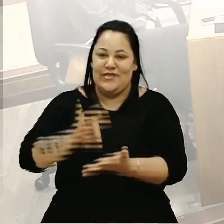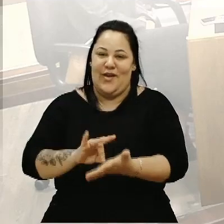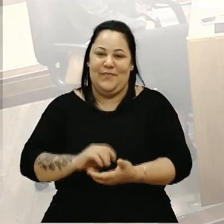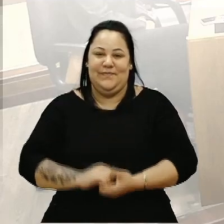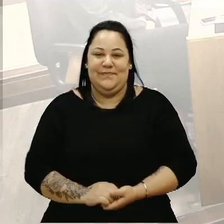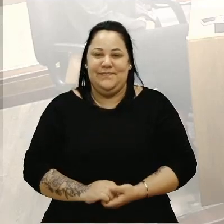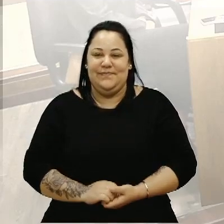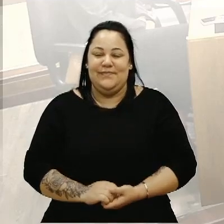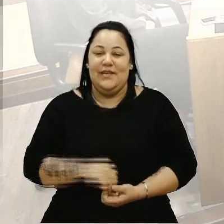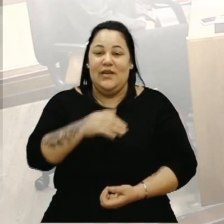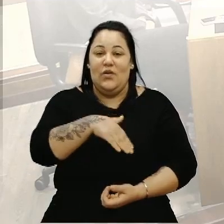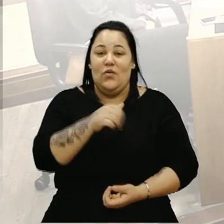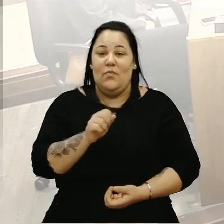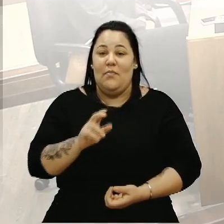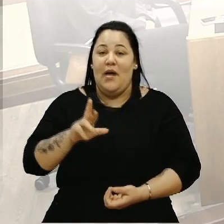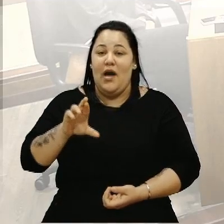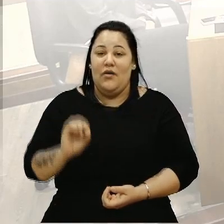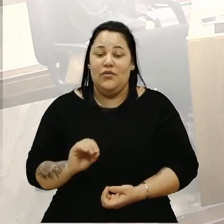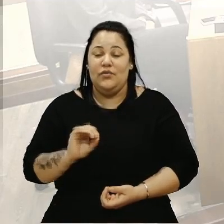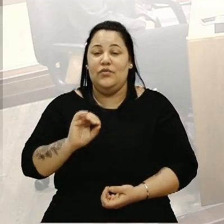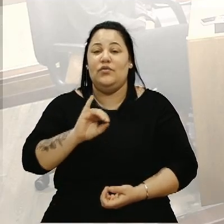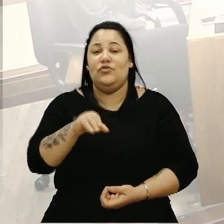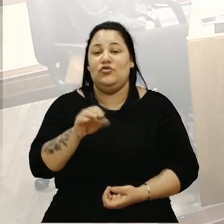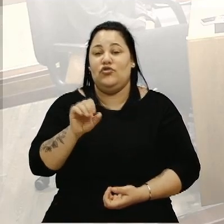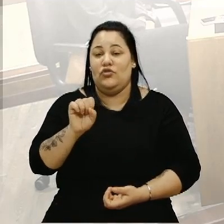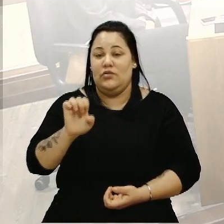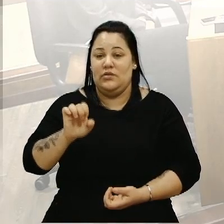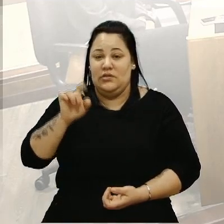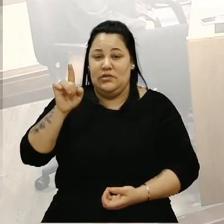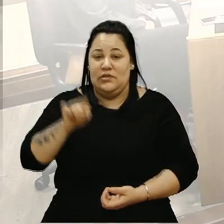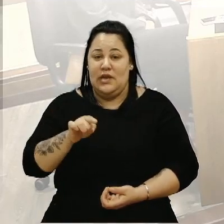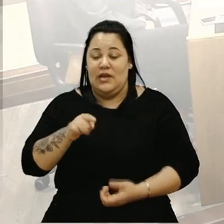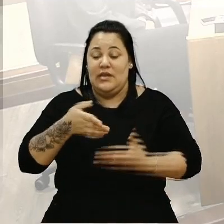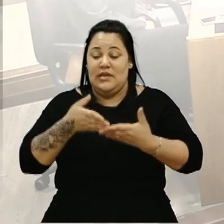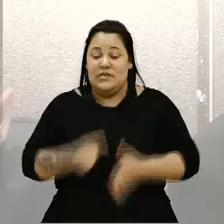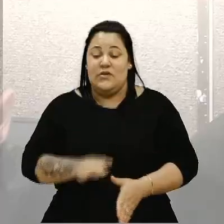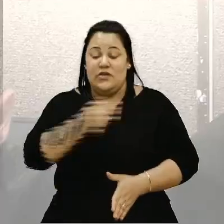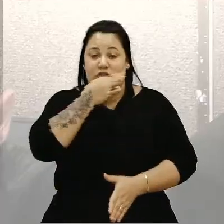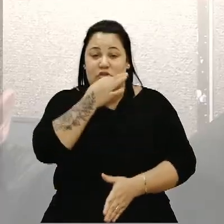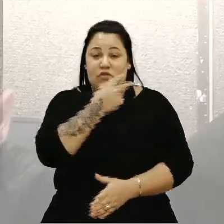Mauro José Zaparoli nasceu em Caxias do Sul em 29 de novembro de